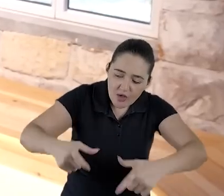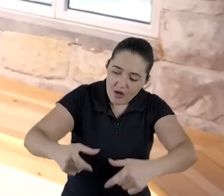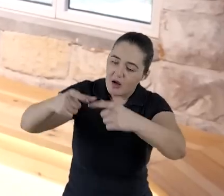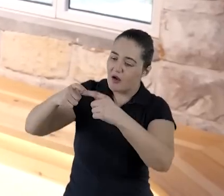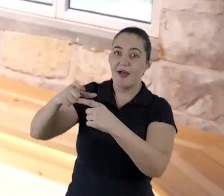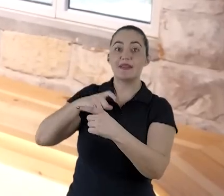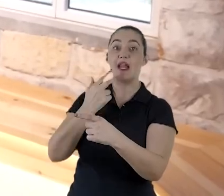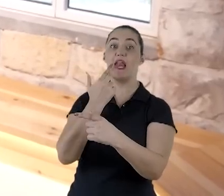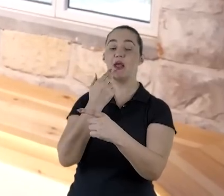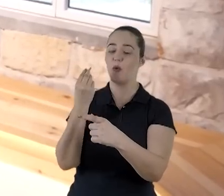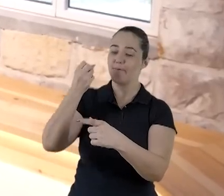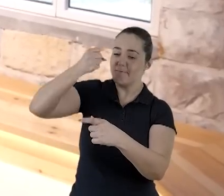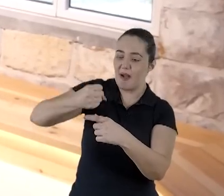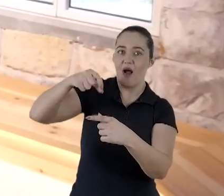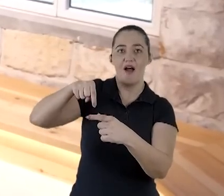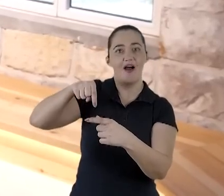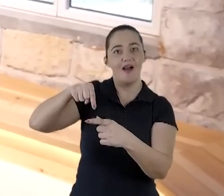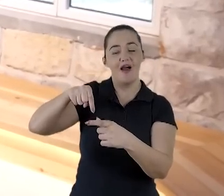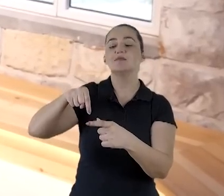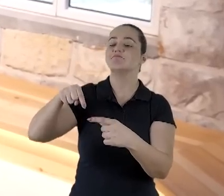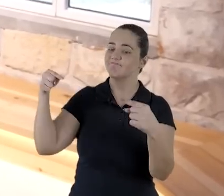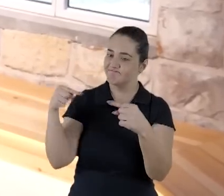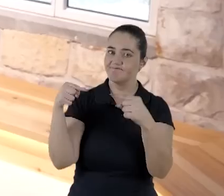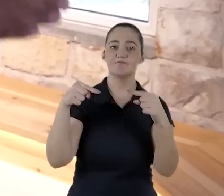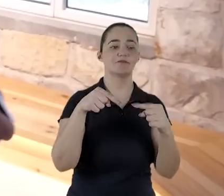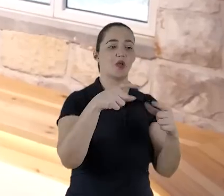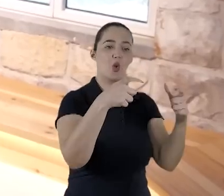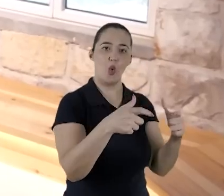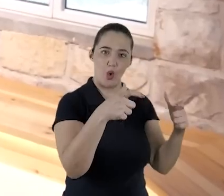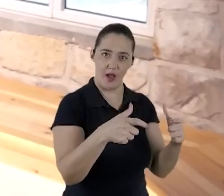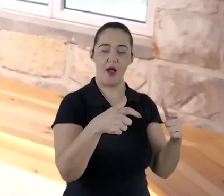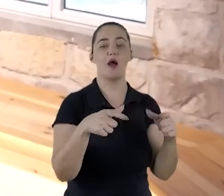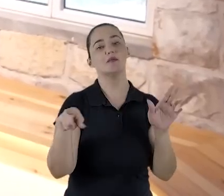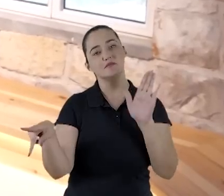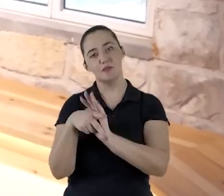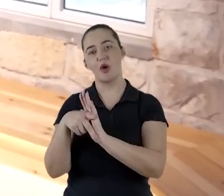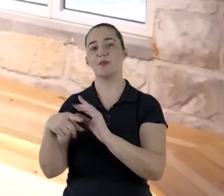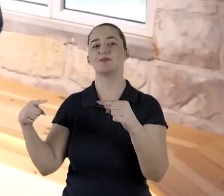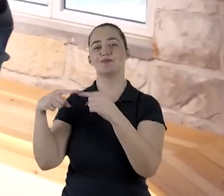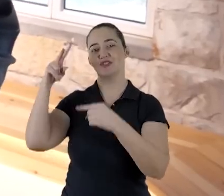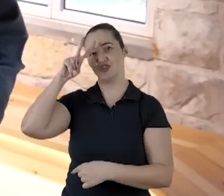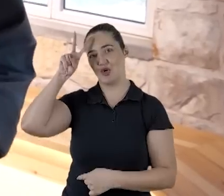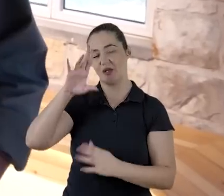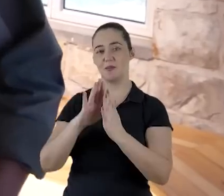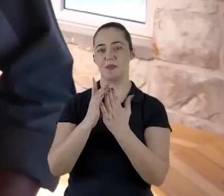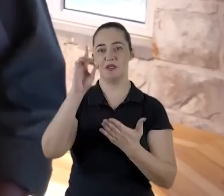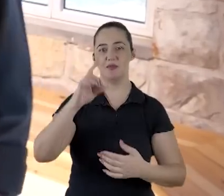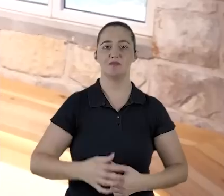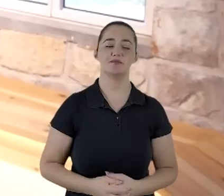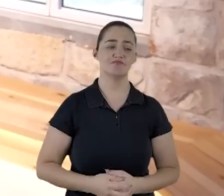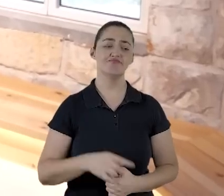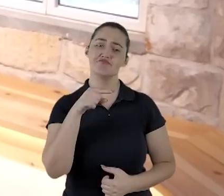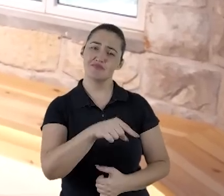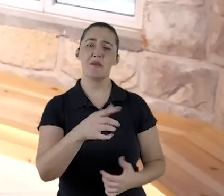maneira assim tácita a relação daquele lugar com determinado episódio da Bíblia Sagrada. Bom, isso aqui foi mais